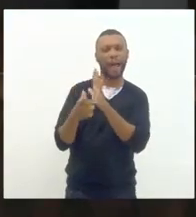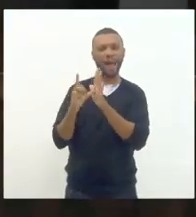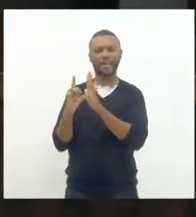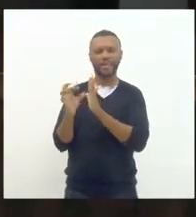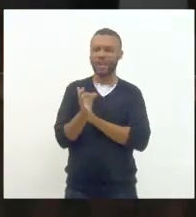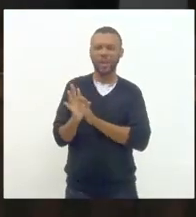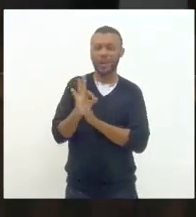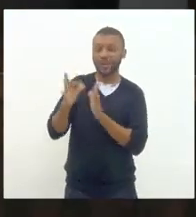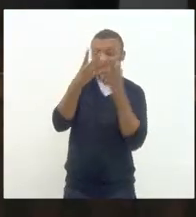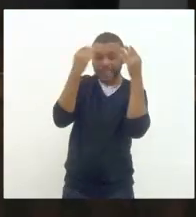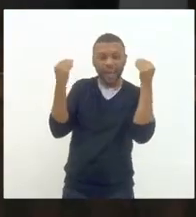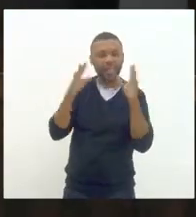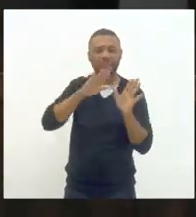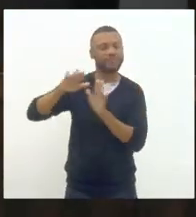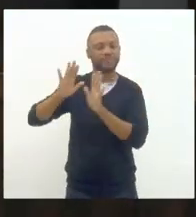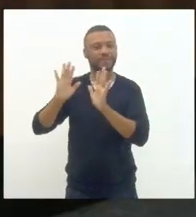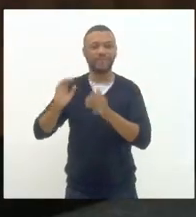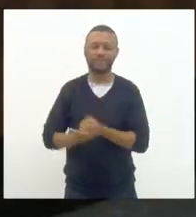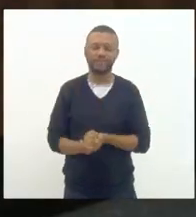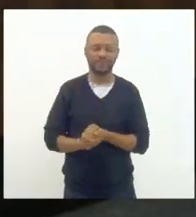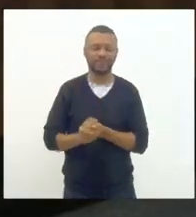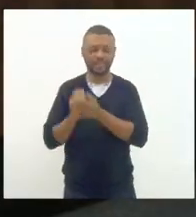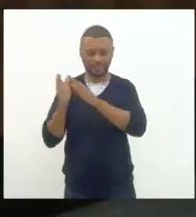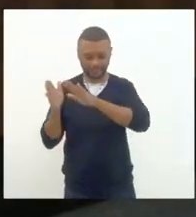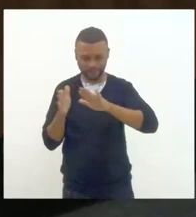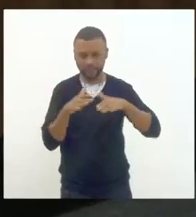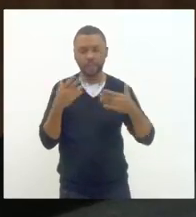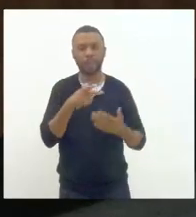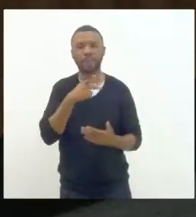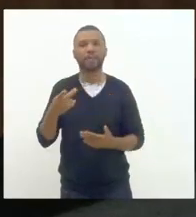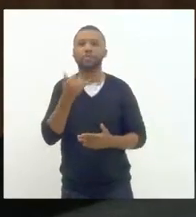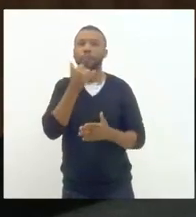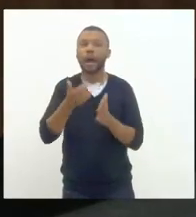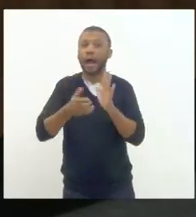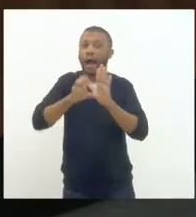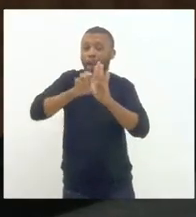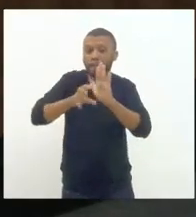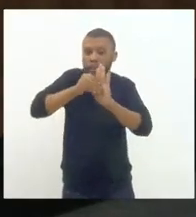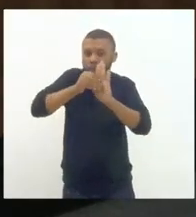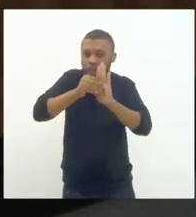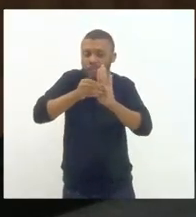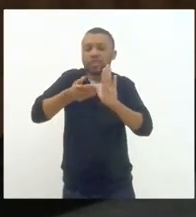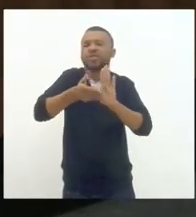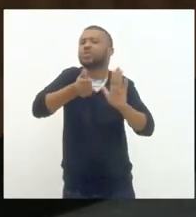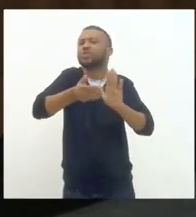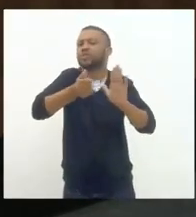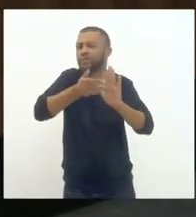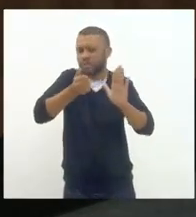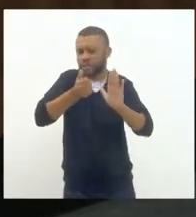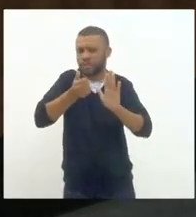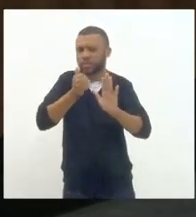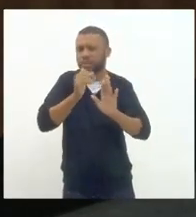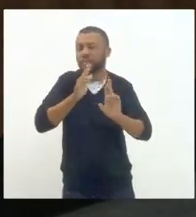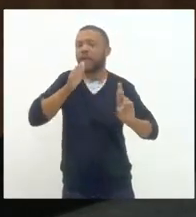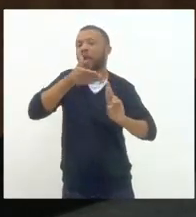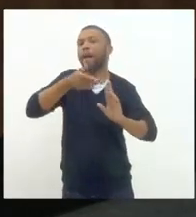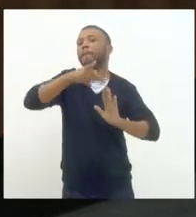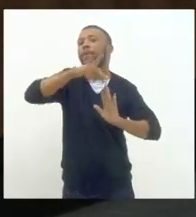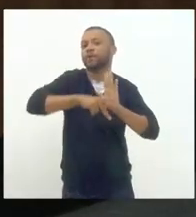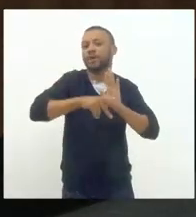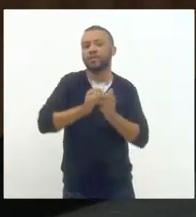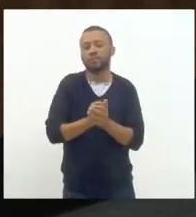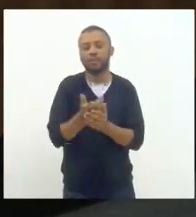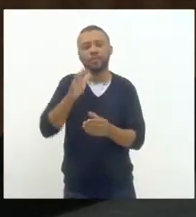Aí comove. Presidente, gostaria de retirar as emendas que eu fiz ao projeto da deputada Alana e